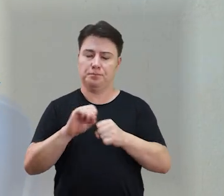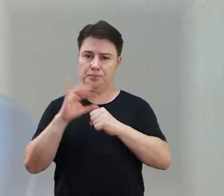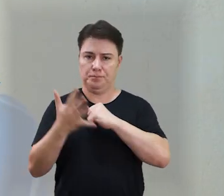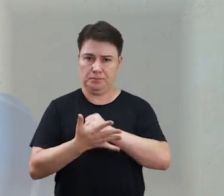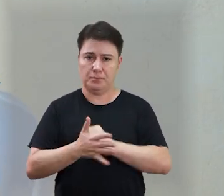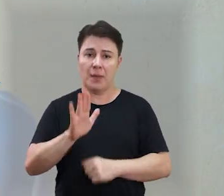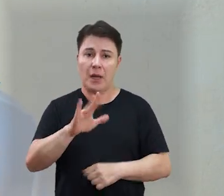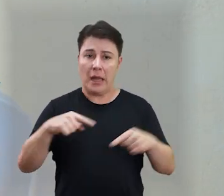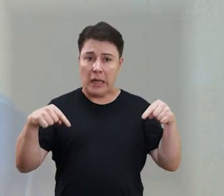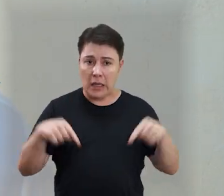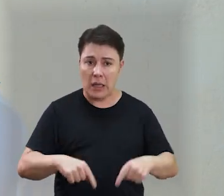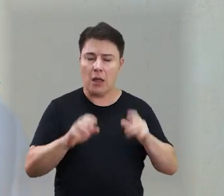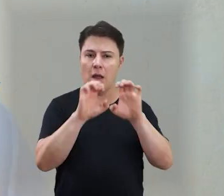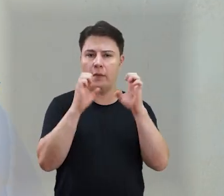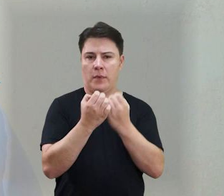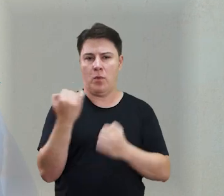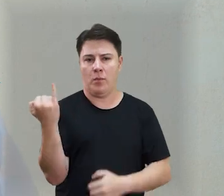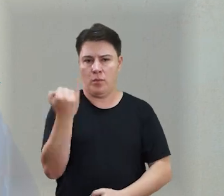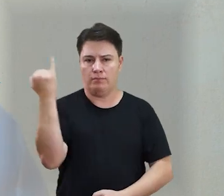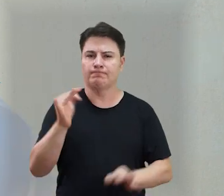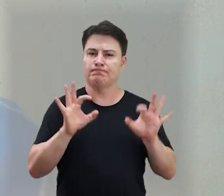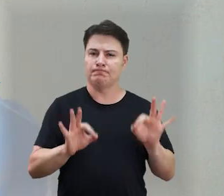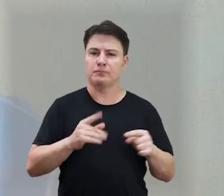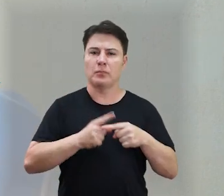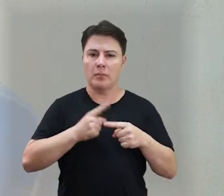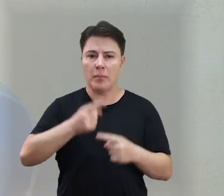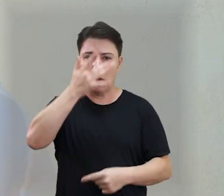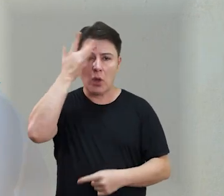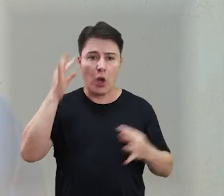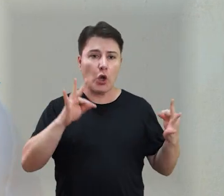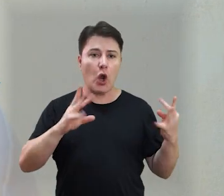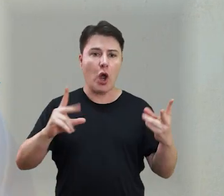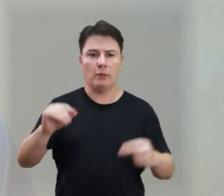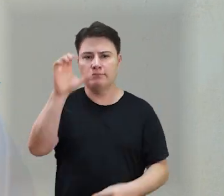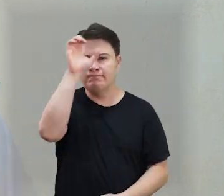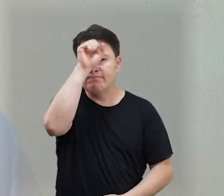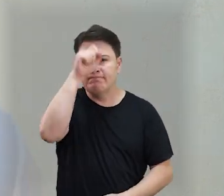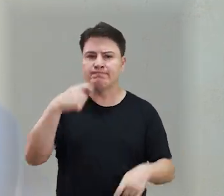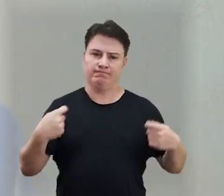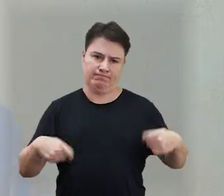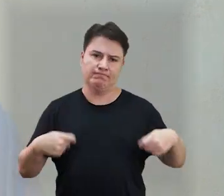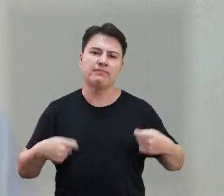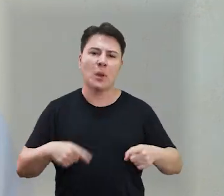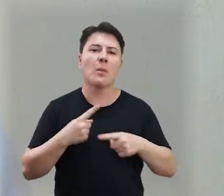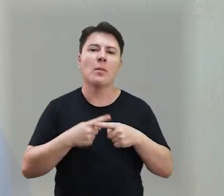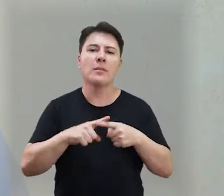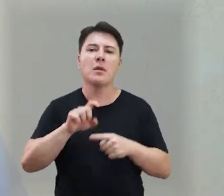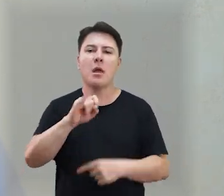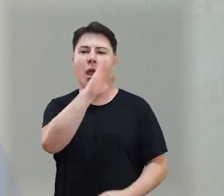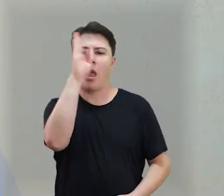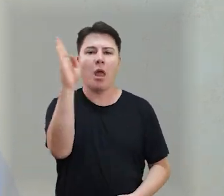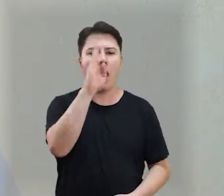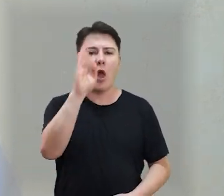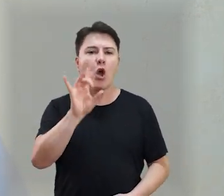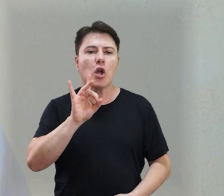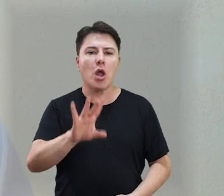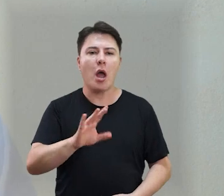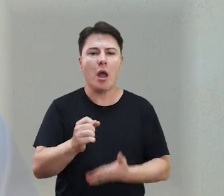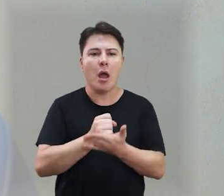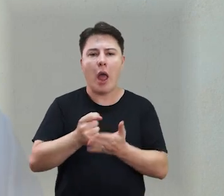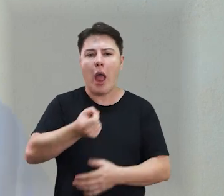gente já tá aí né anos consecutivos a gente só parou na pandemia né e é um evento de extrema importância